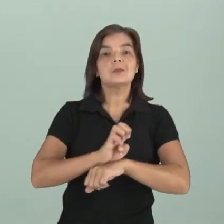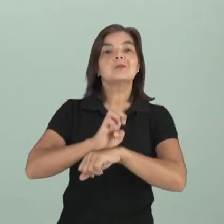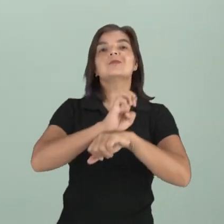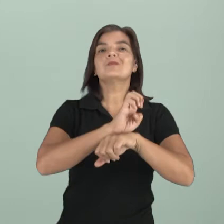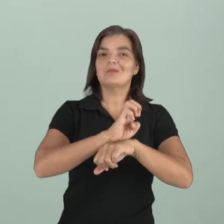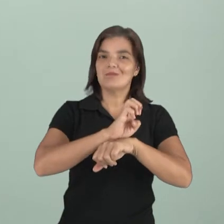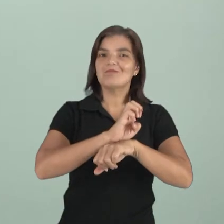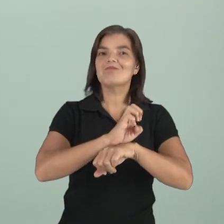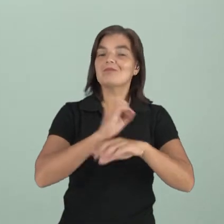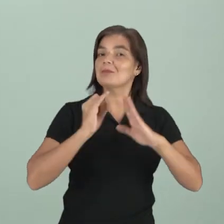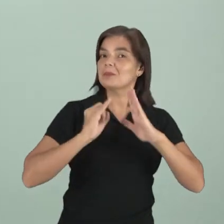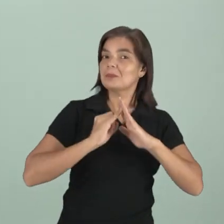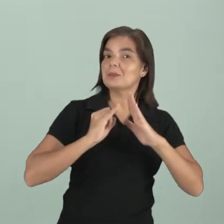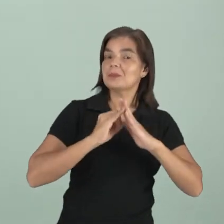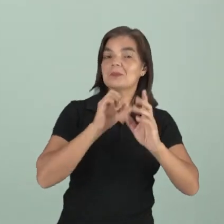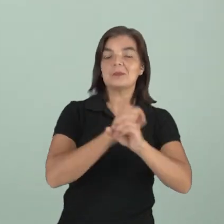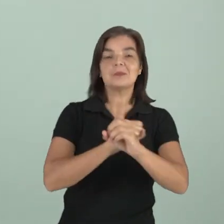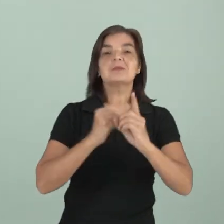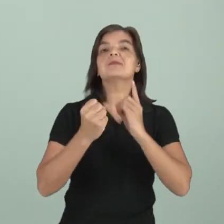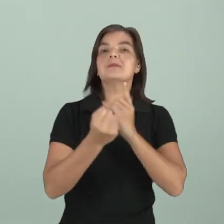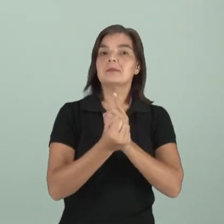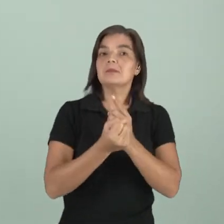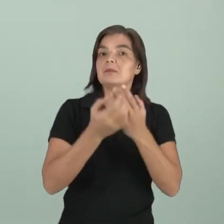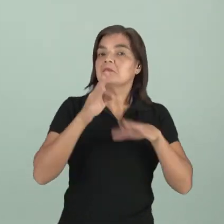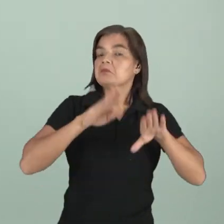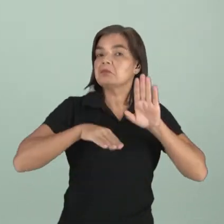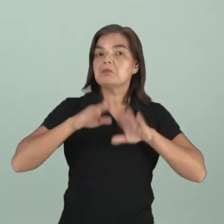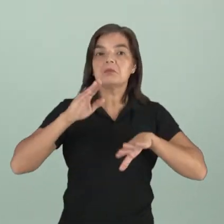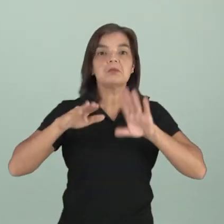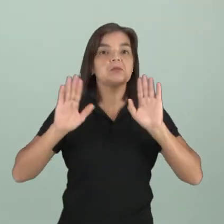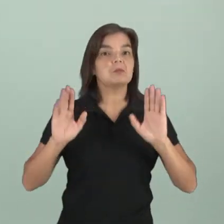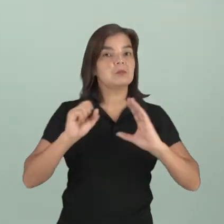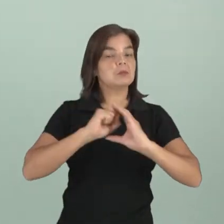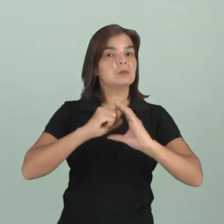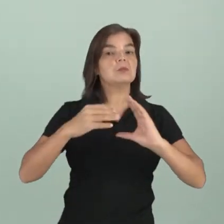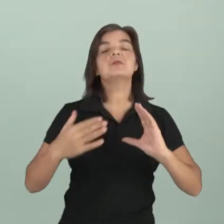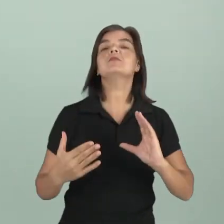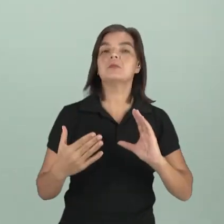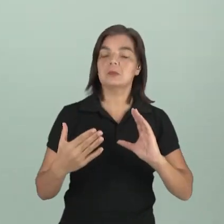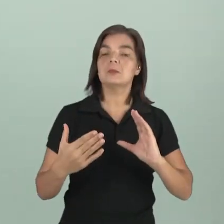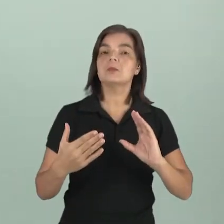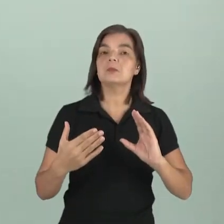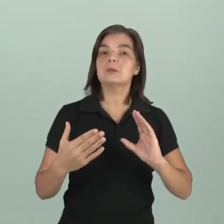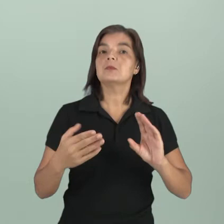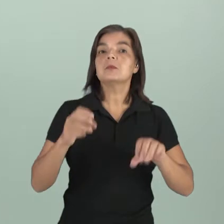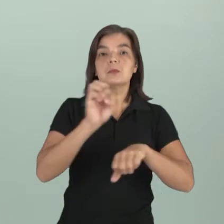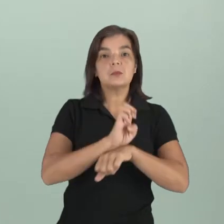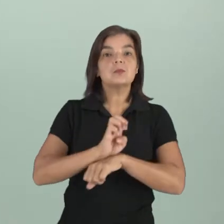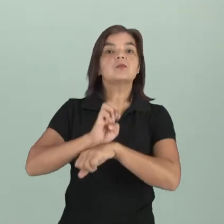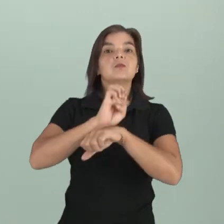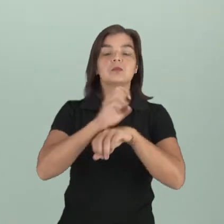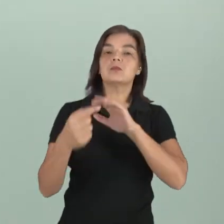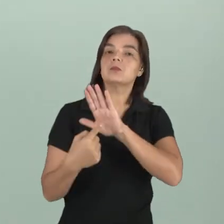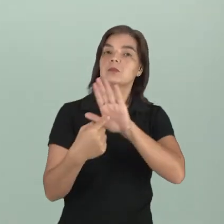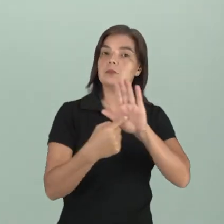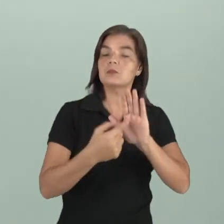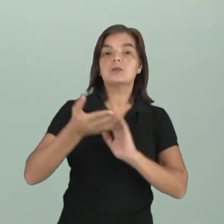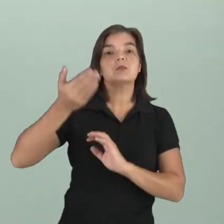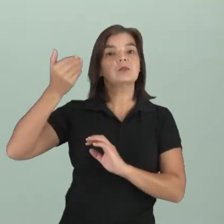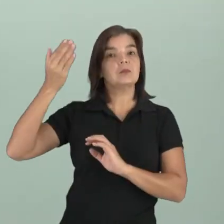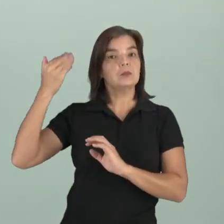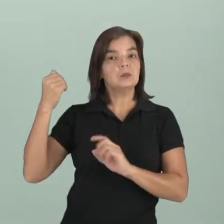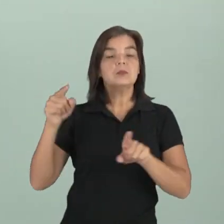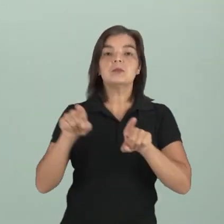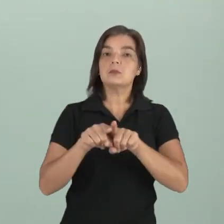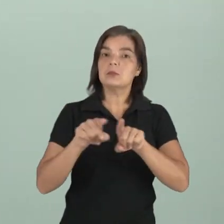Estado, desta instituição social, independente das características que o Estado ele apresentou no passado